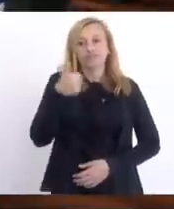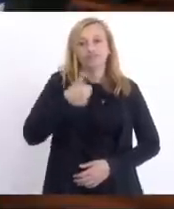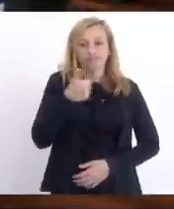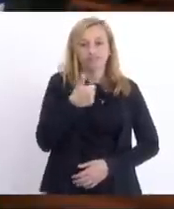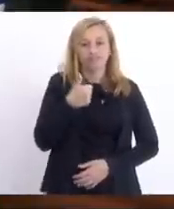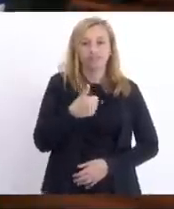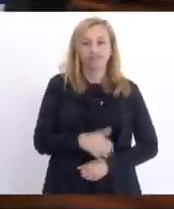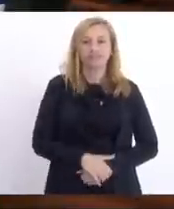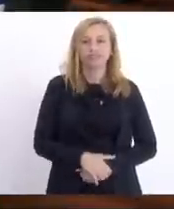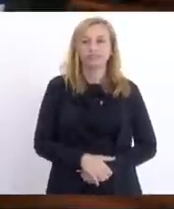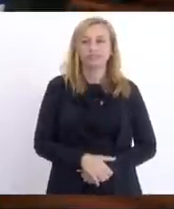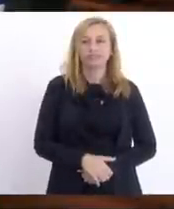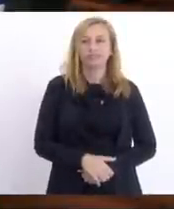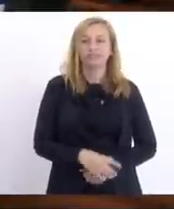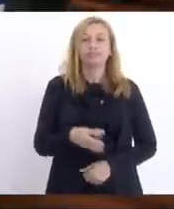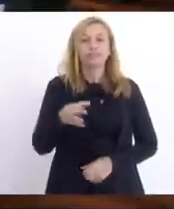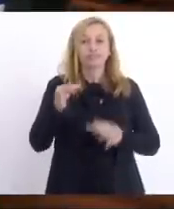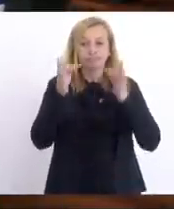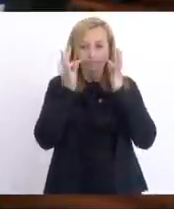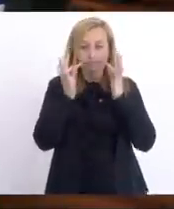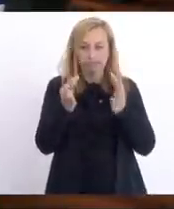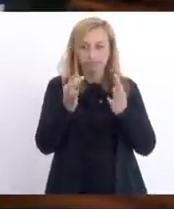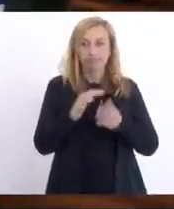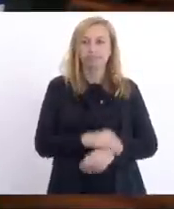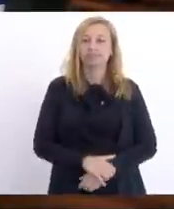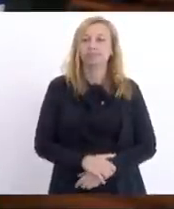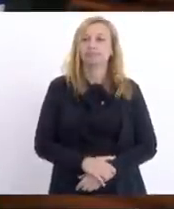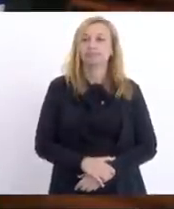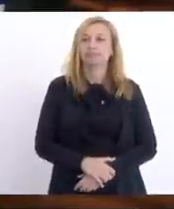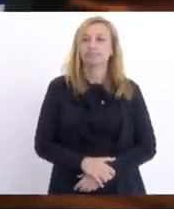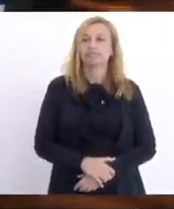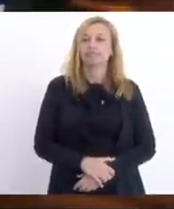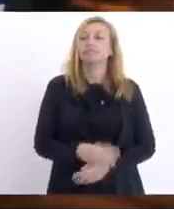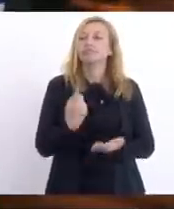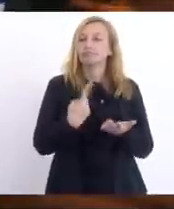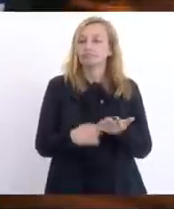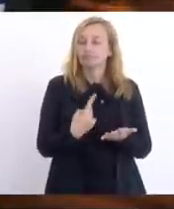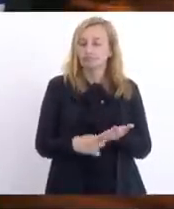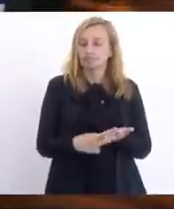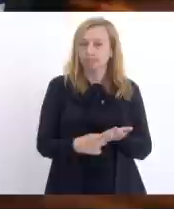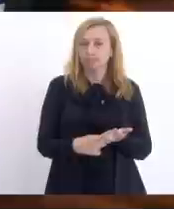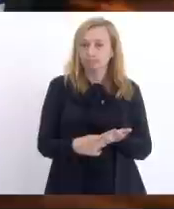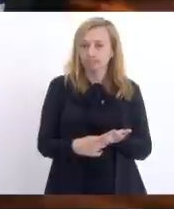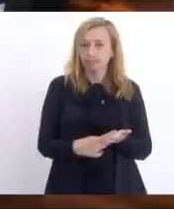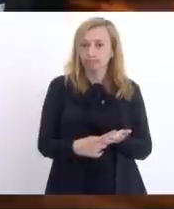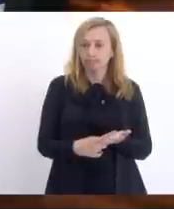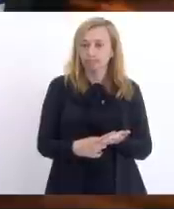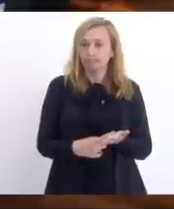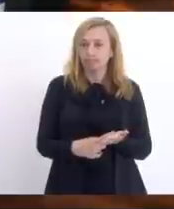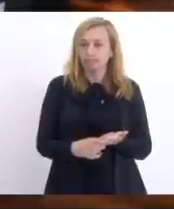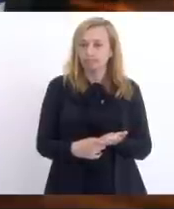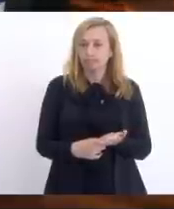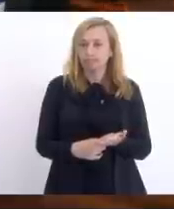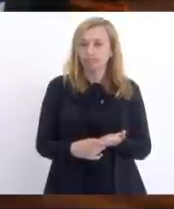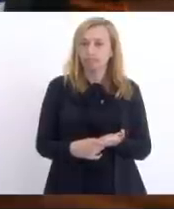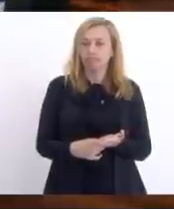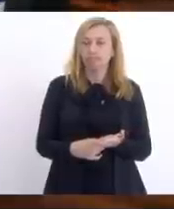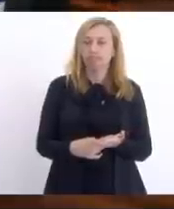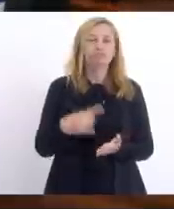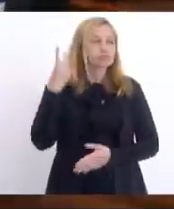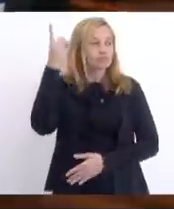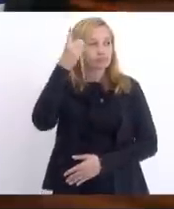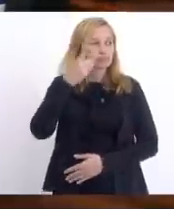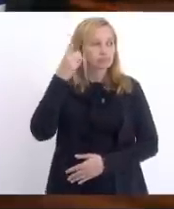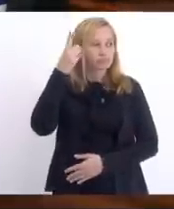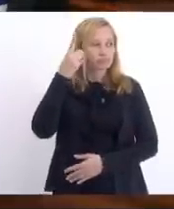que fui testemunha e parte do acordo firmado entre a fala do